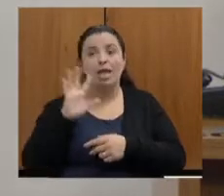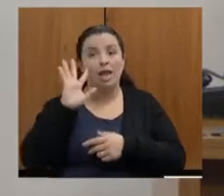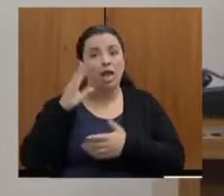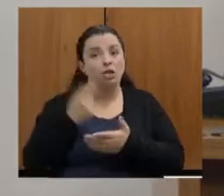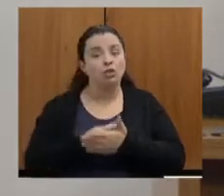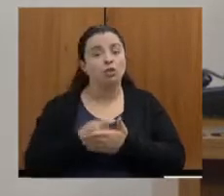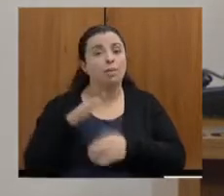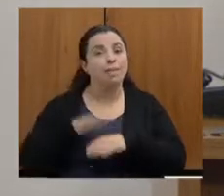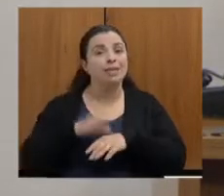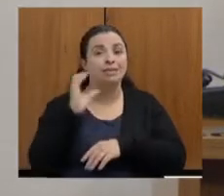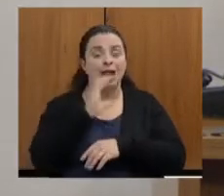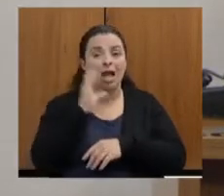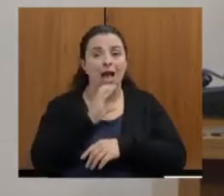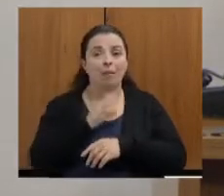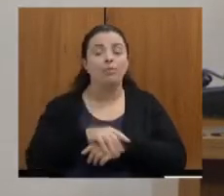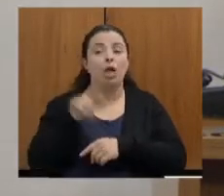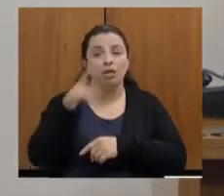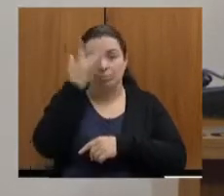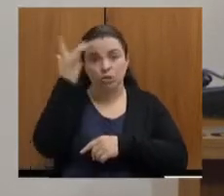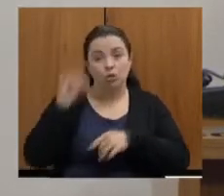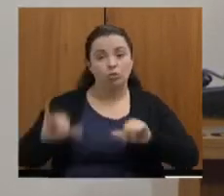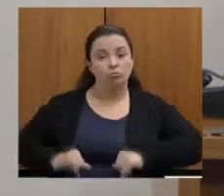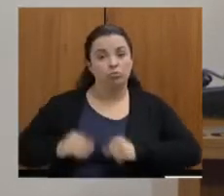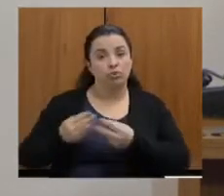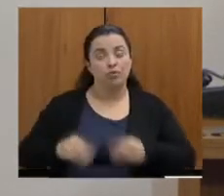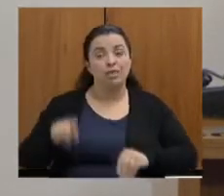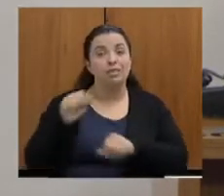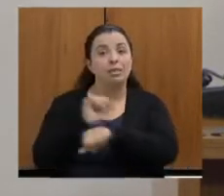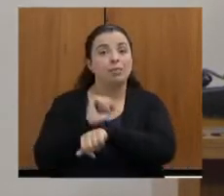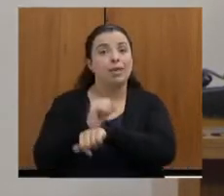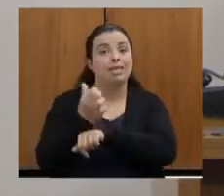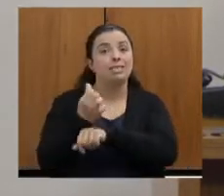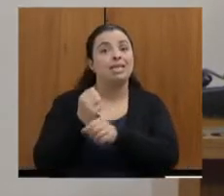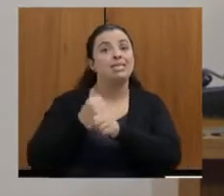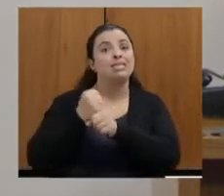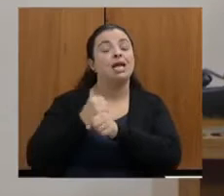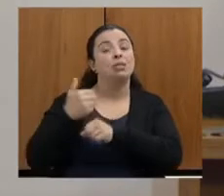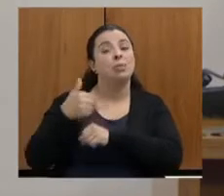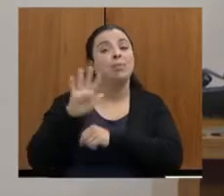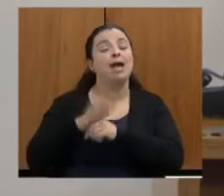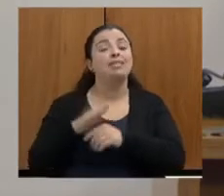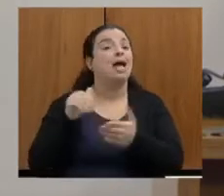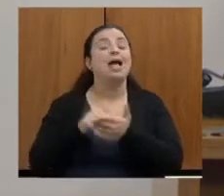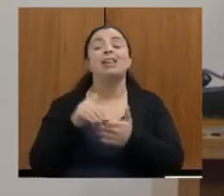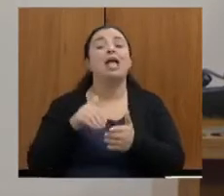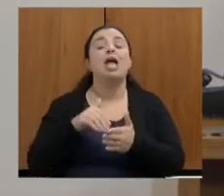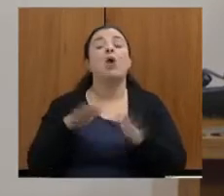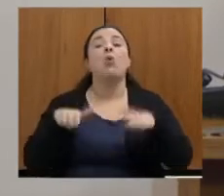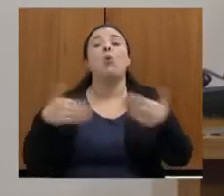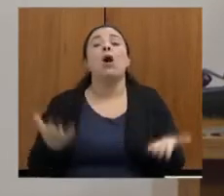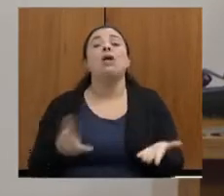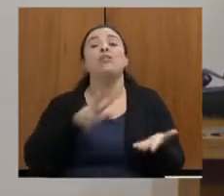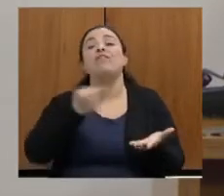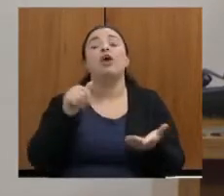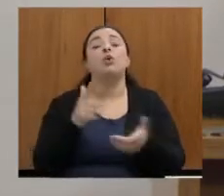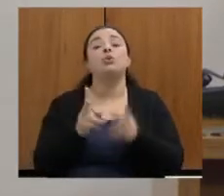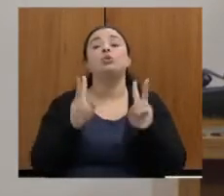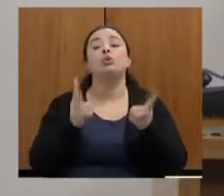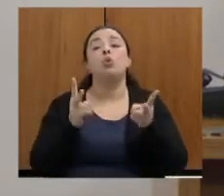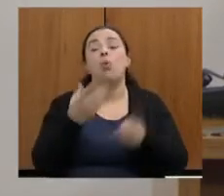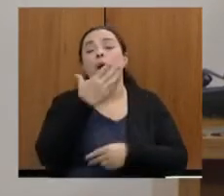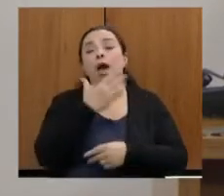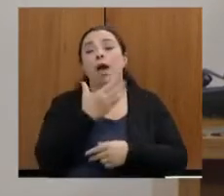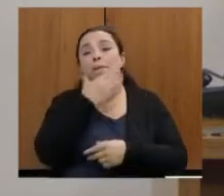possível a mesa dos atingidos está esperando há mais de seis anos até quando os pais da família os pais de